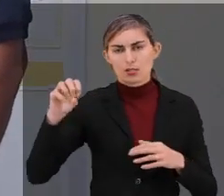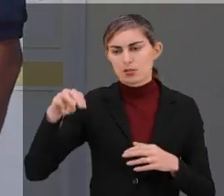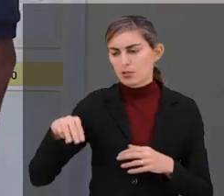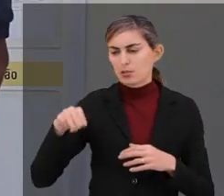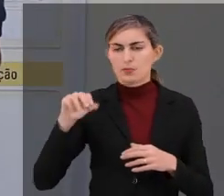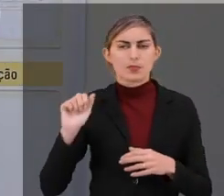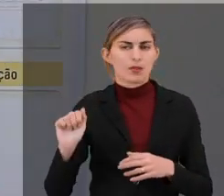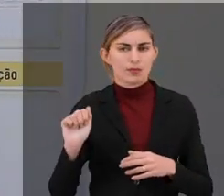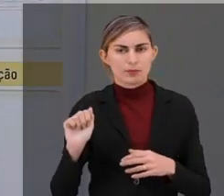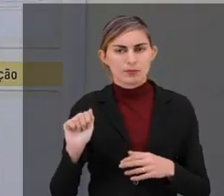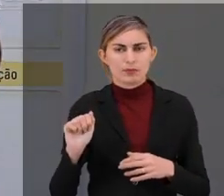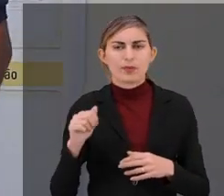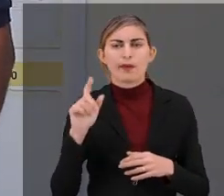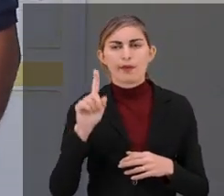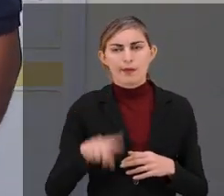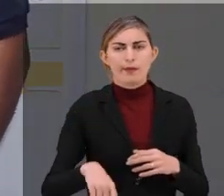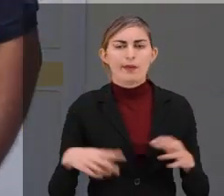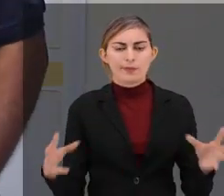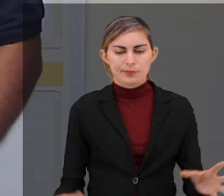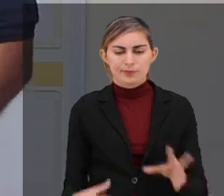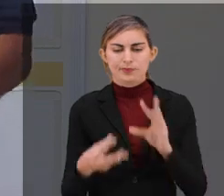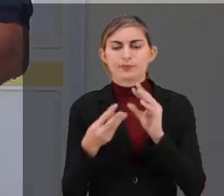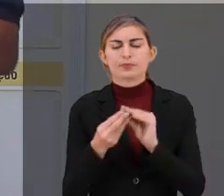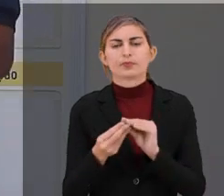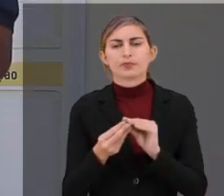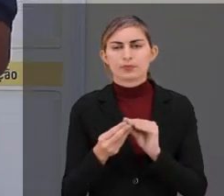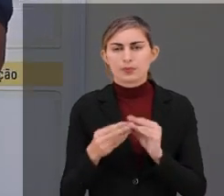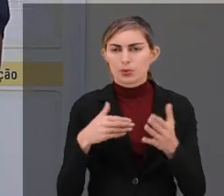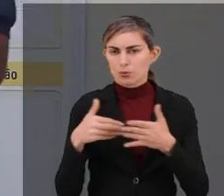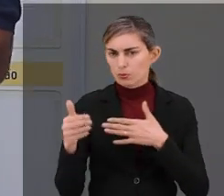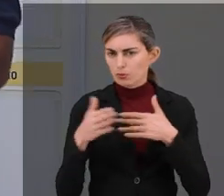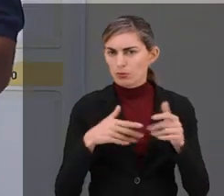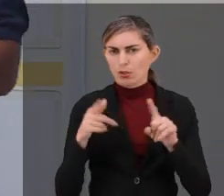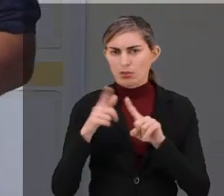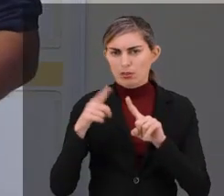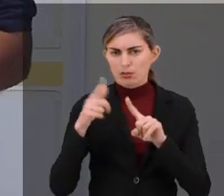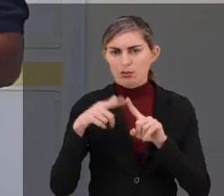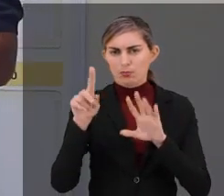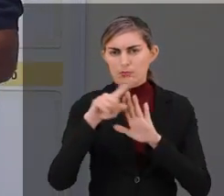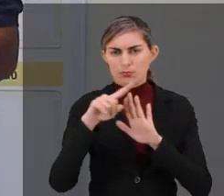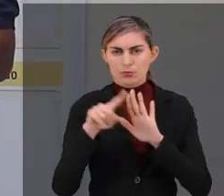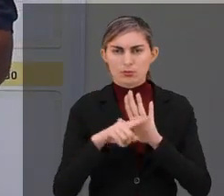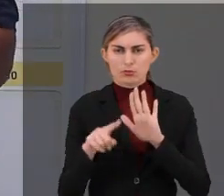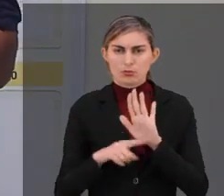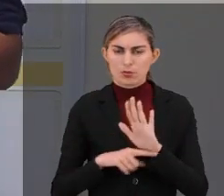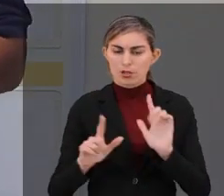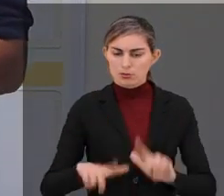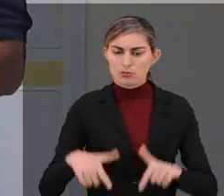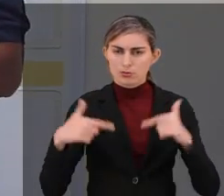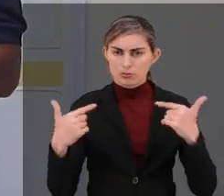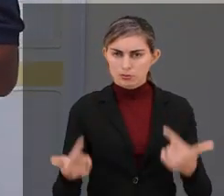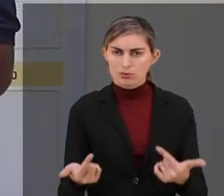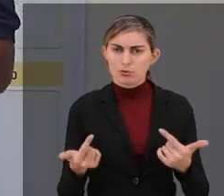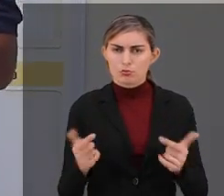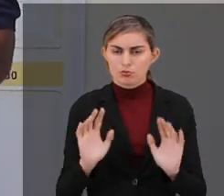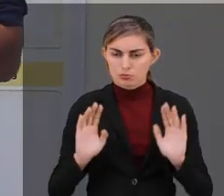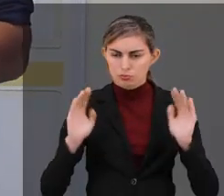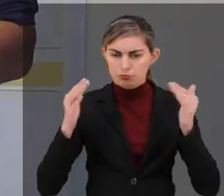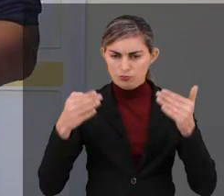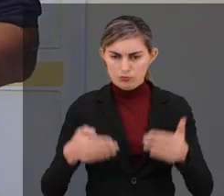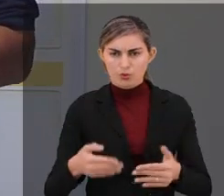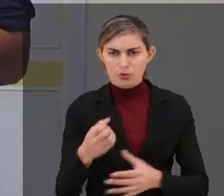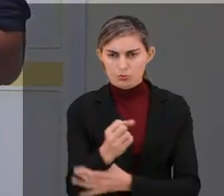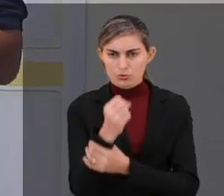SSMA? A implementação de qualquer tipo de programa ou de qualquer tipo de ação voltado